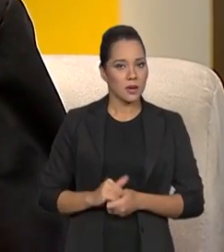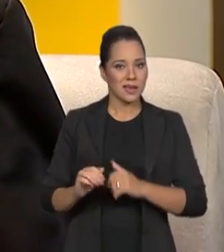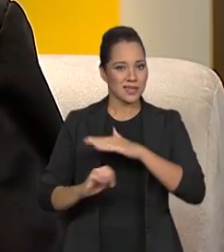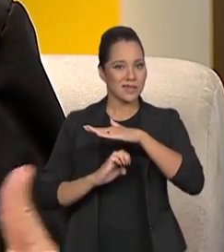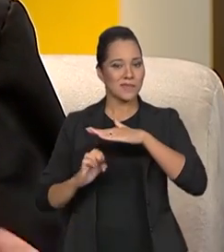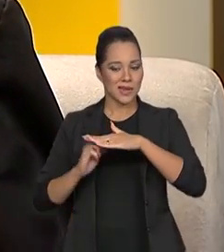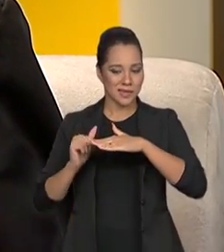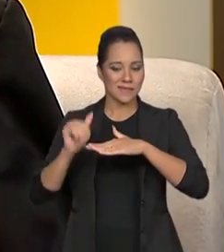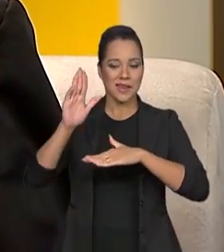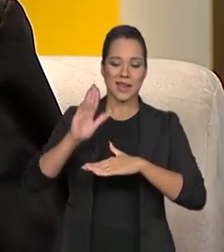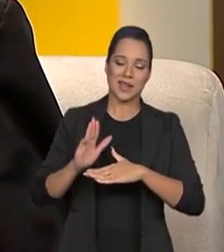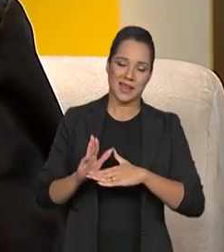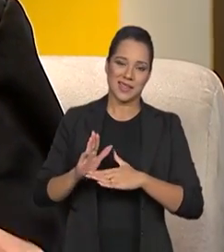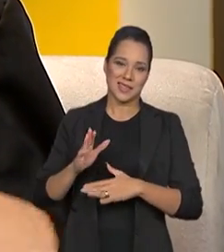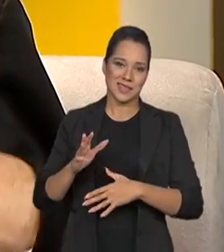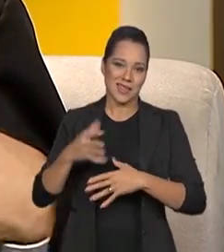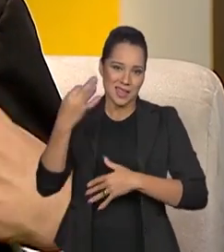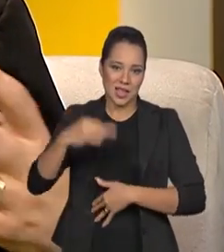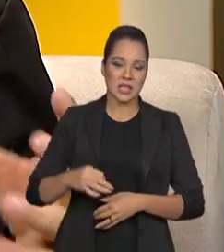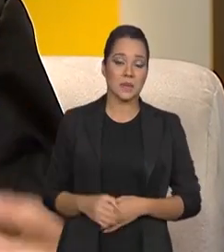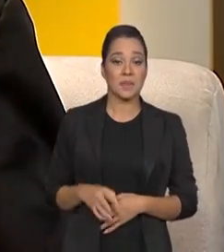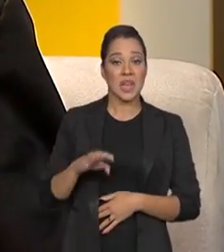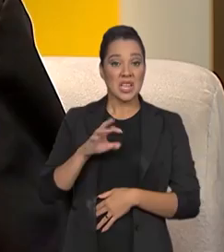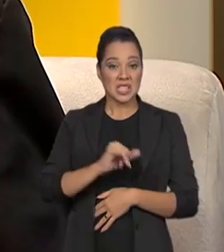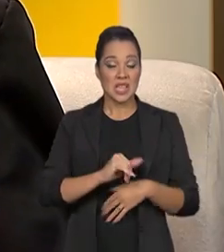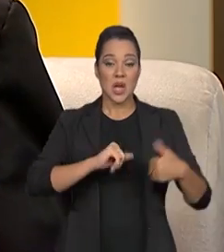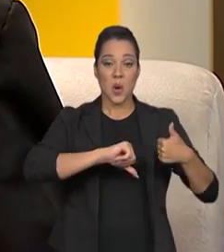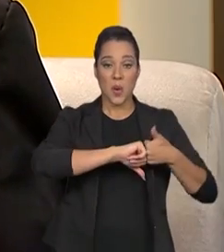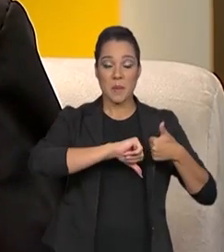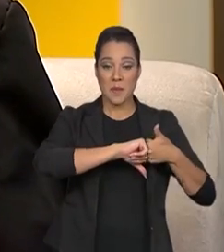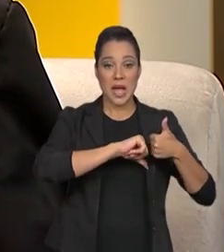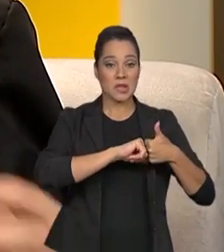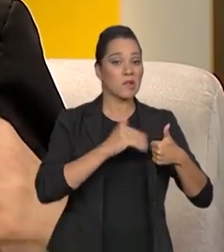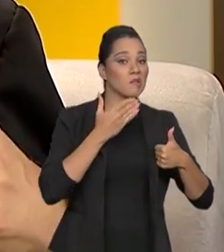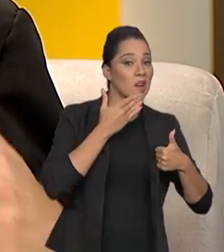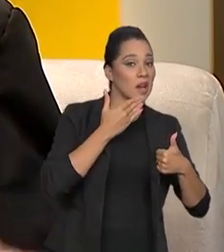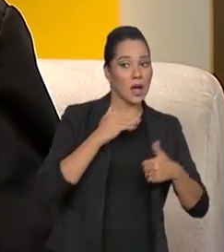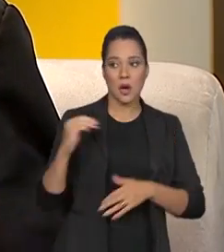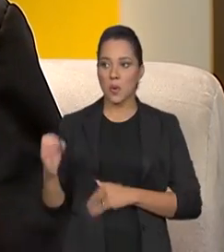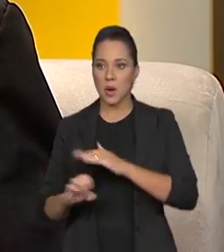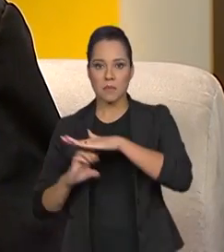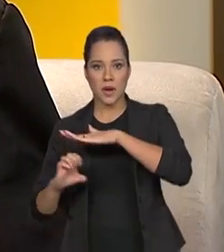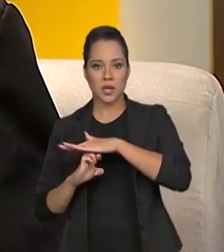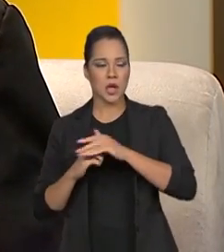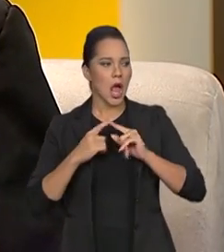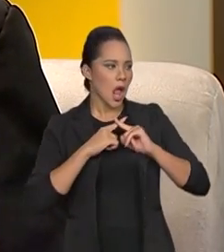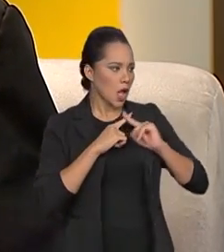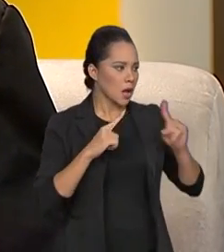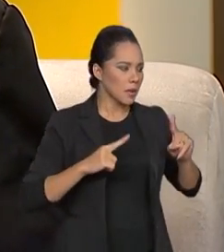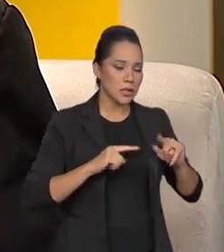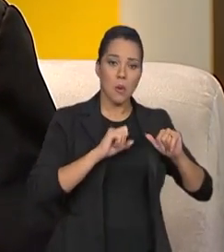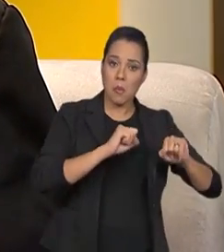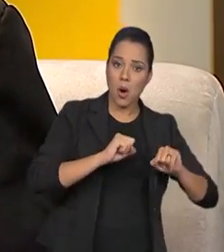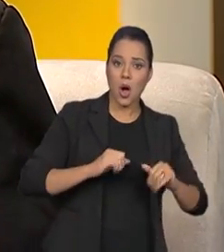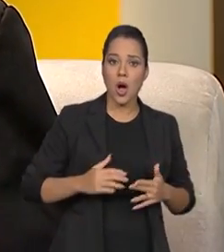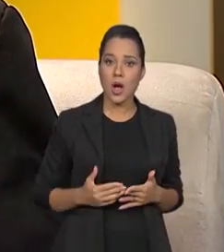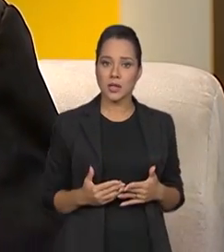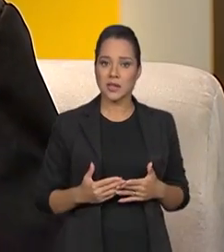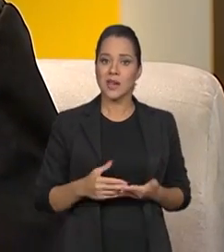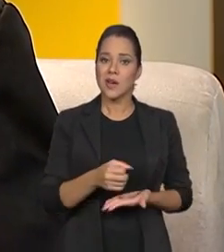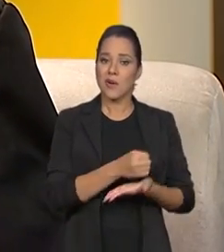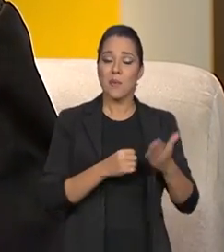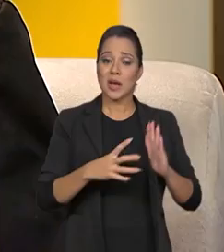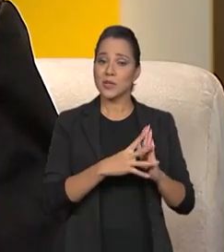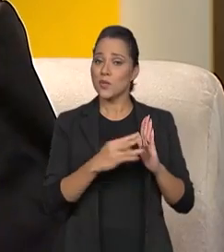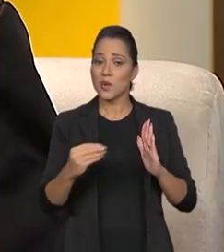porque se eventualmente o Inmetro falhar em alguma coisa deixar de observar algum ponto uma empresa pode fazer uma reclamação uma associação baseado